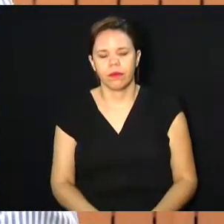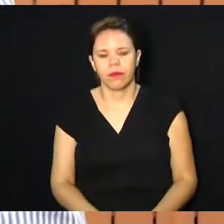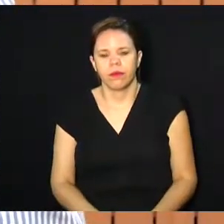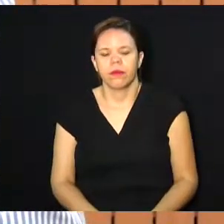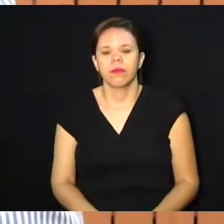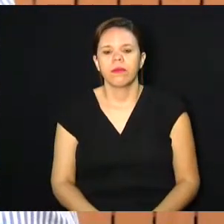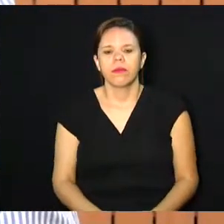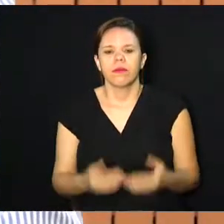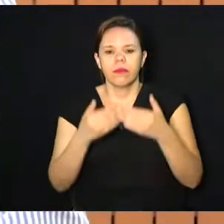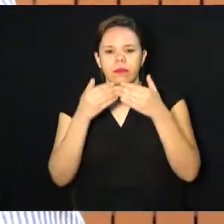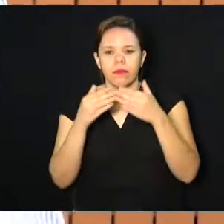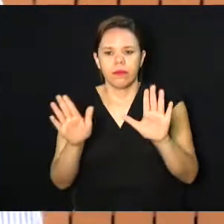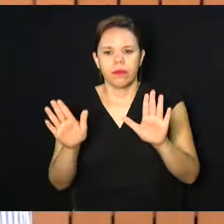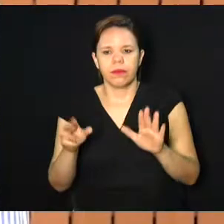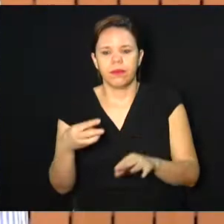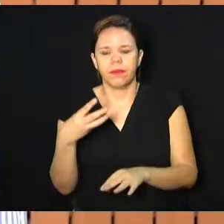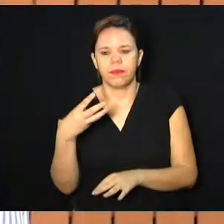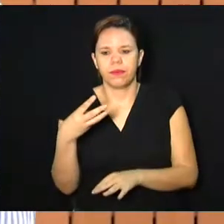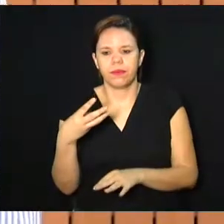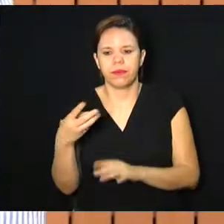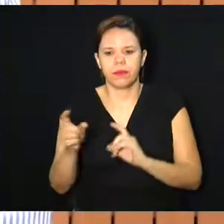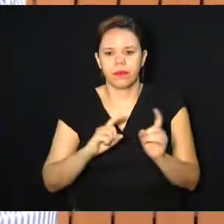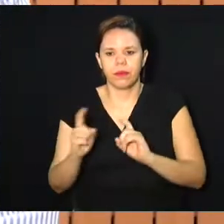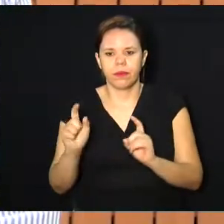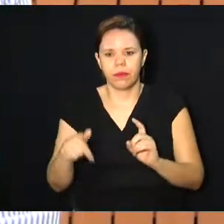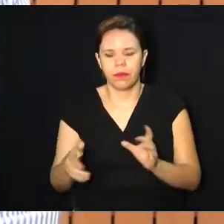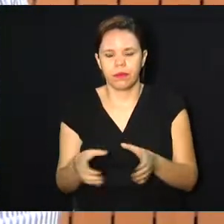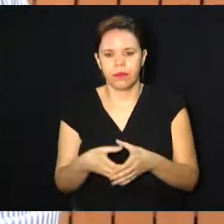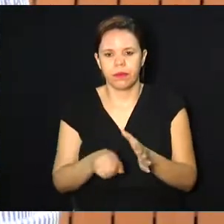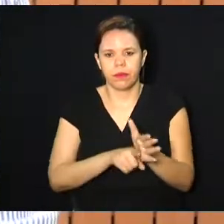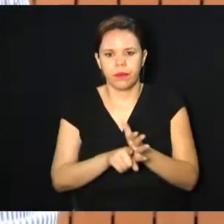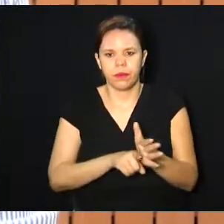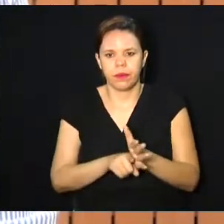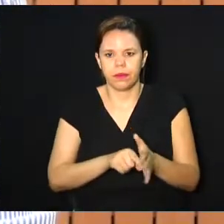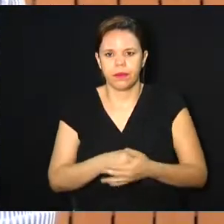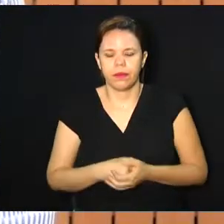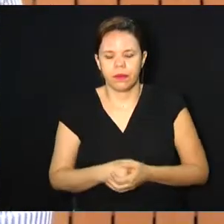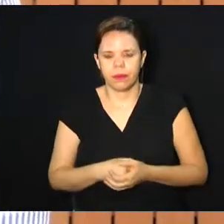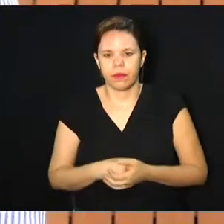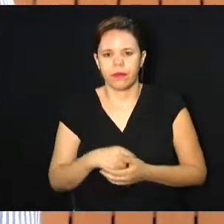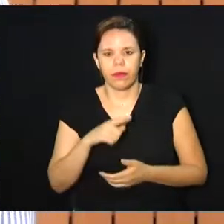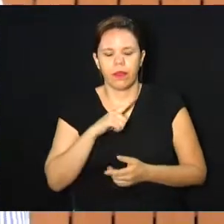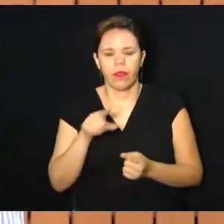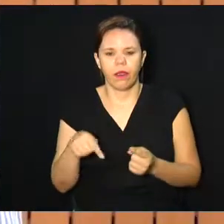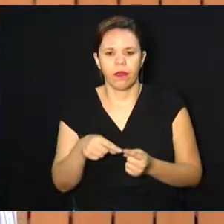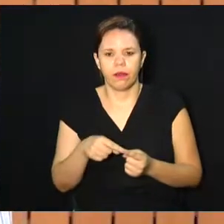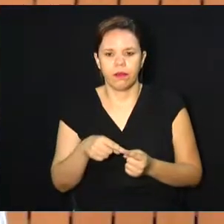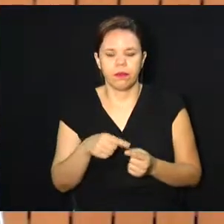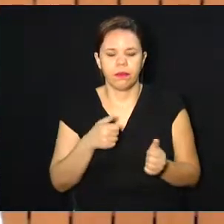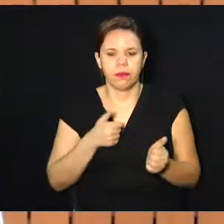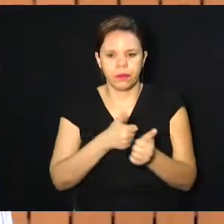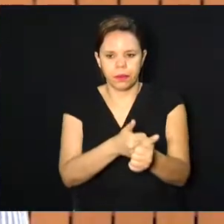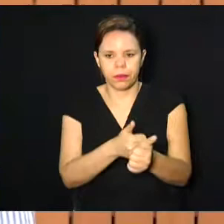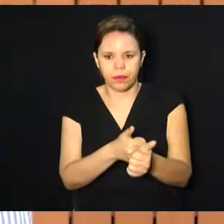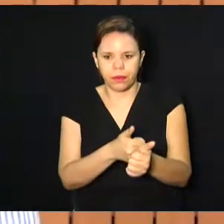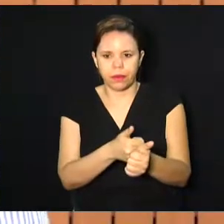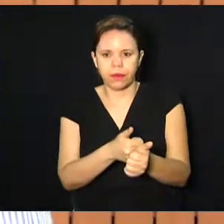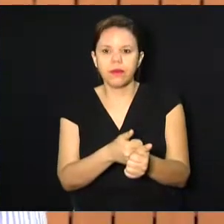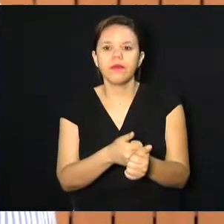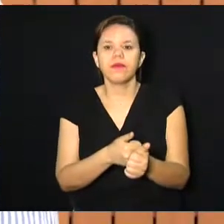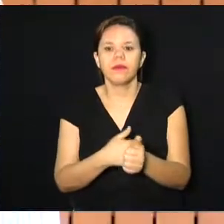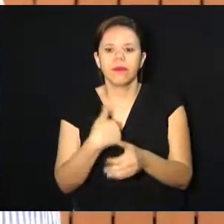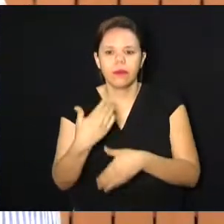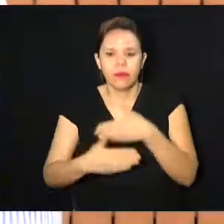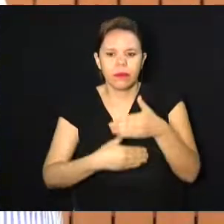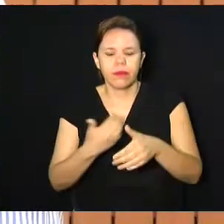Então, declaro aberta a terceira reunião dessa comissão de estudos, que tem como objetivo acompanhar o